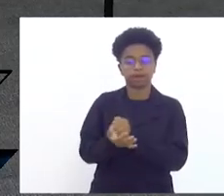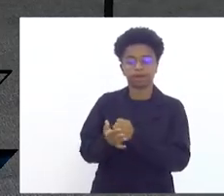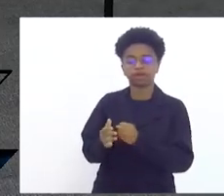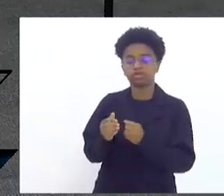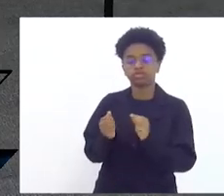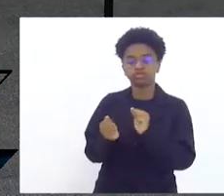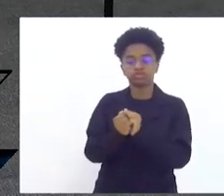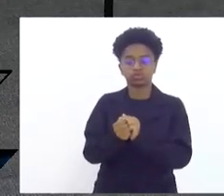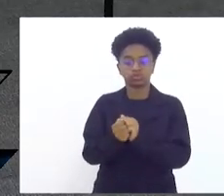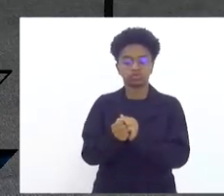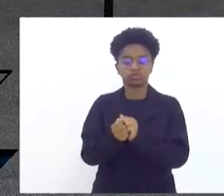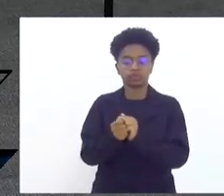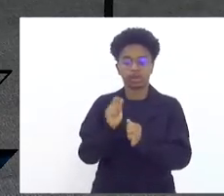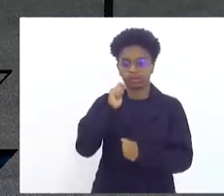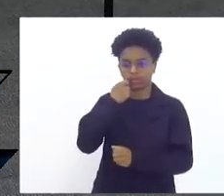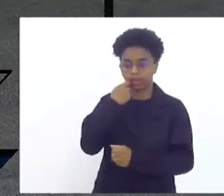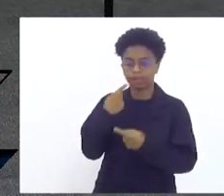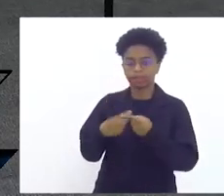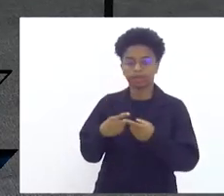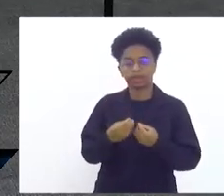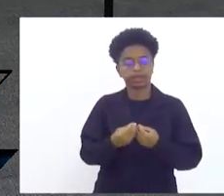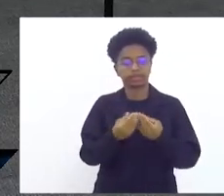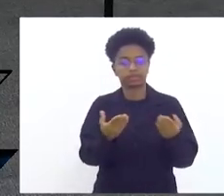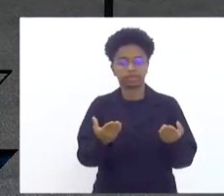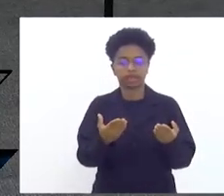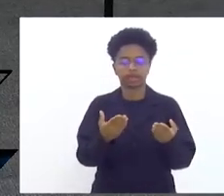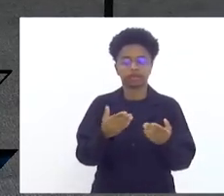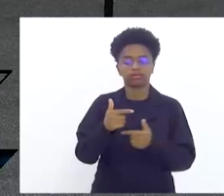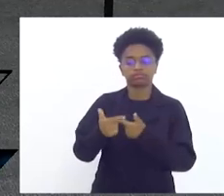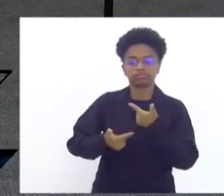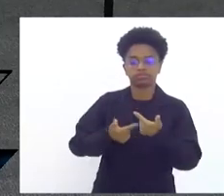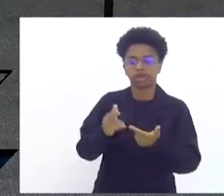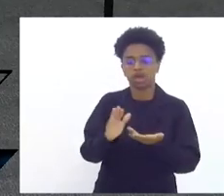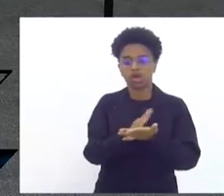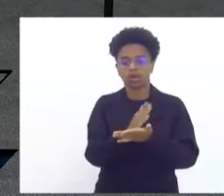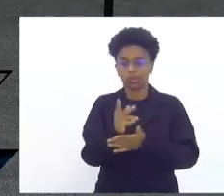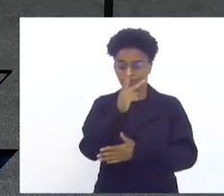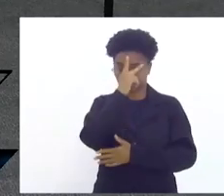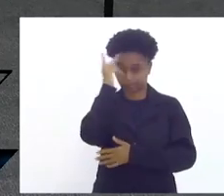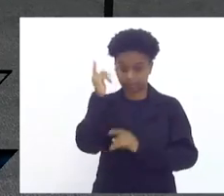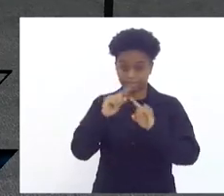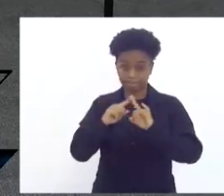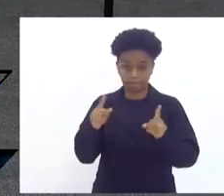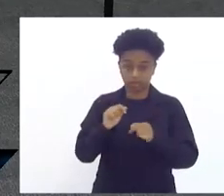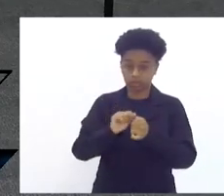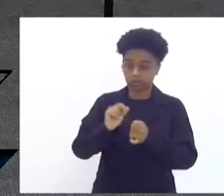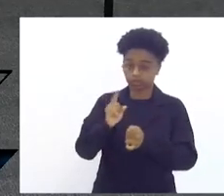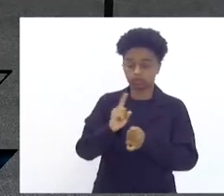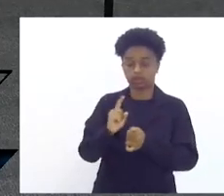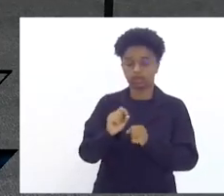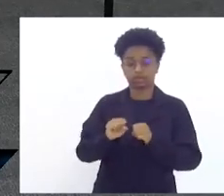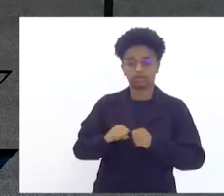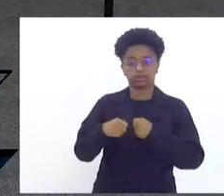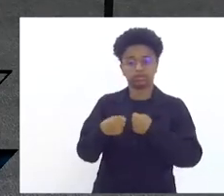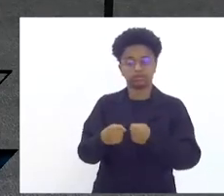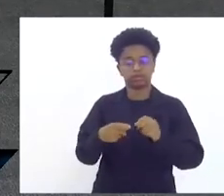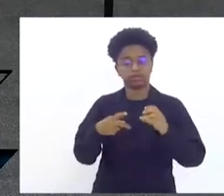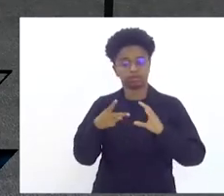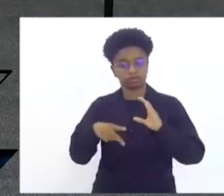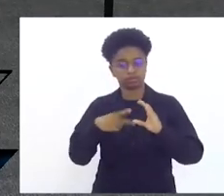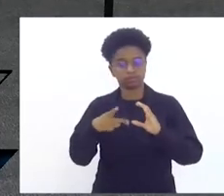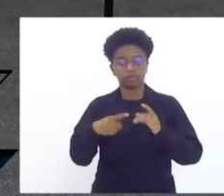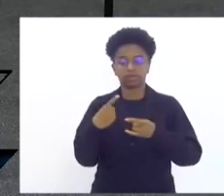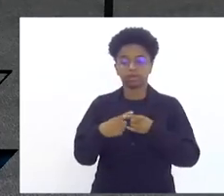Eduardo Paes por meia dúzia de cargos para contemplar os seus apaniguados deixando de fazer a defesa na Câmara Municipal de pautas